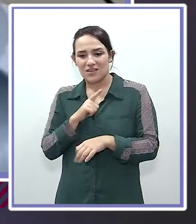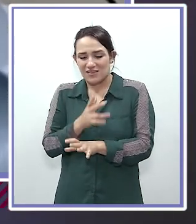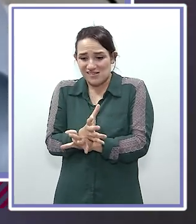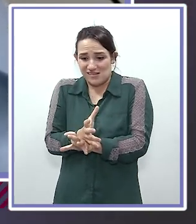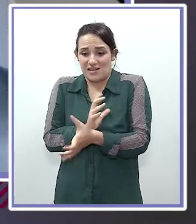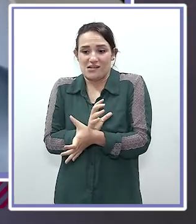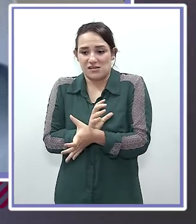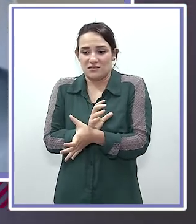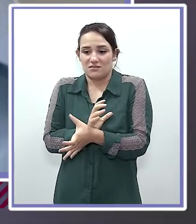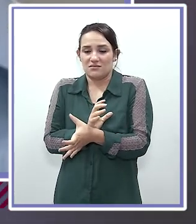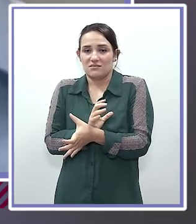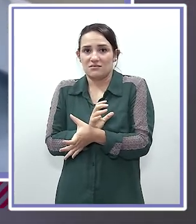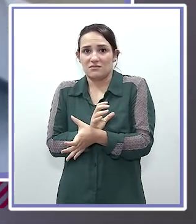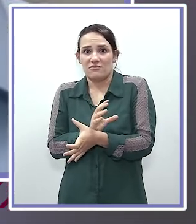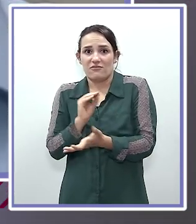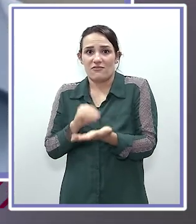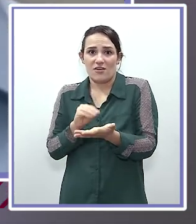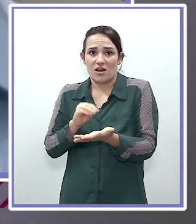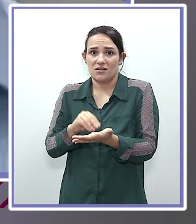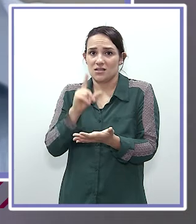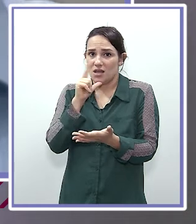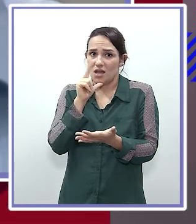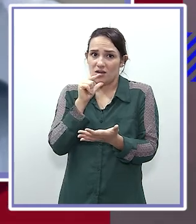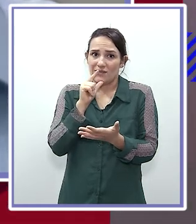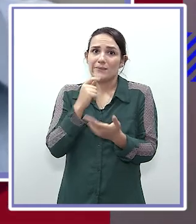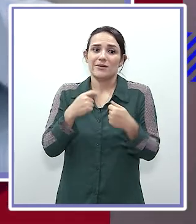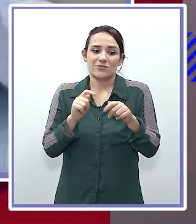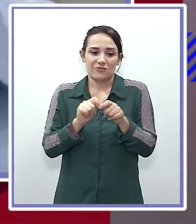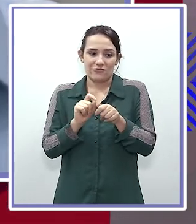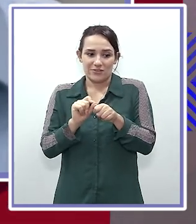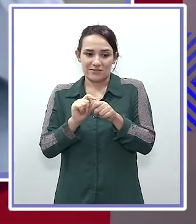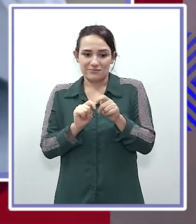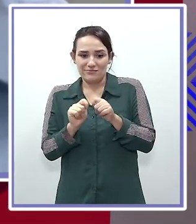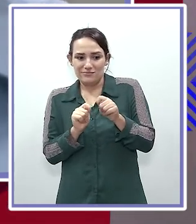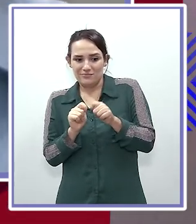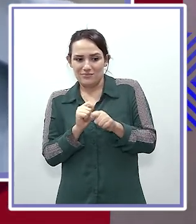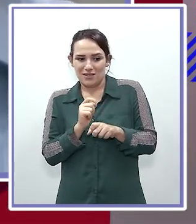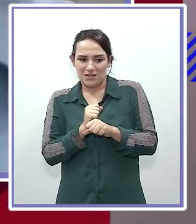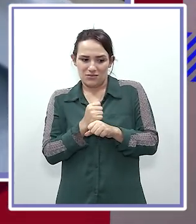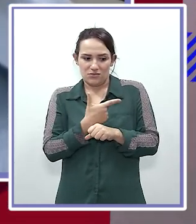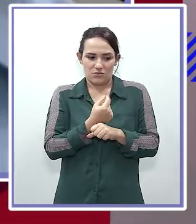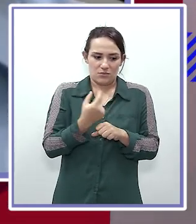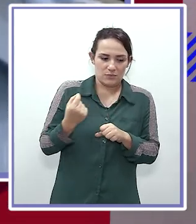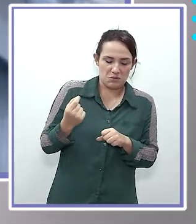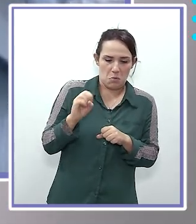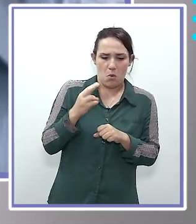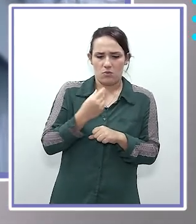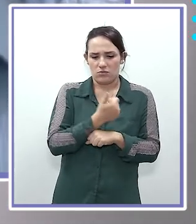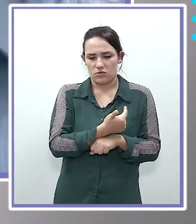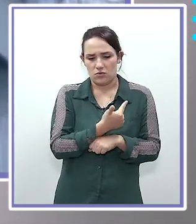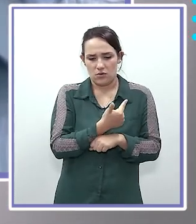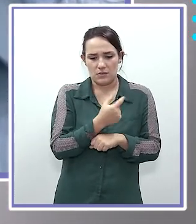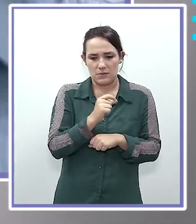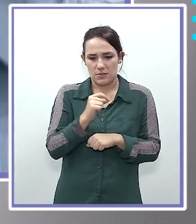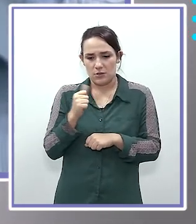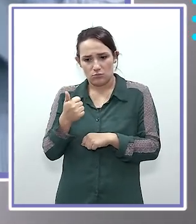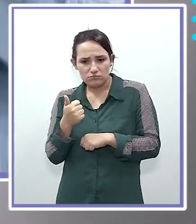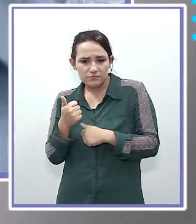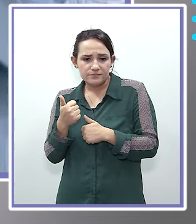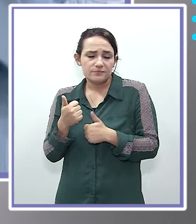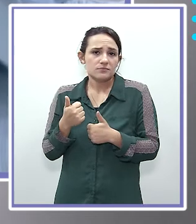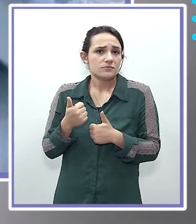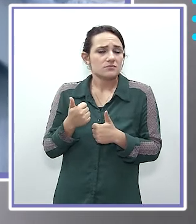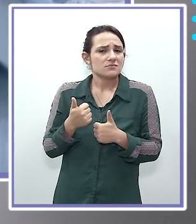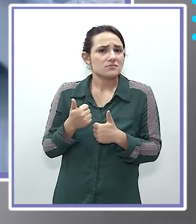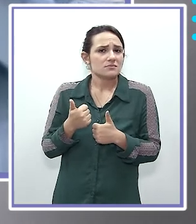90, e aí culminou com o racionamento em 2000, 2001, se eu não me engano. Nós podemos olhar para aquilo